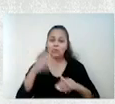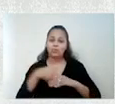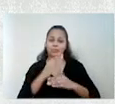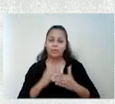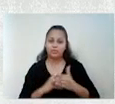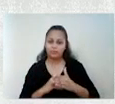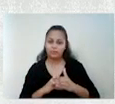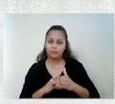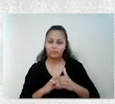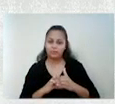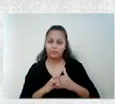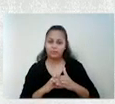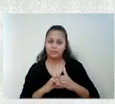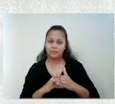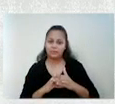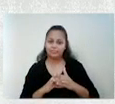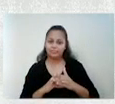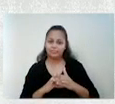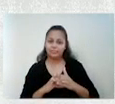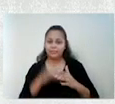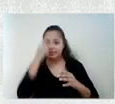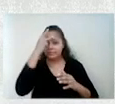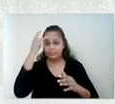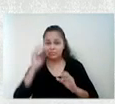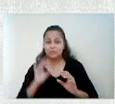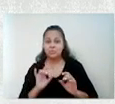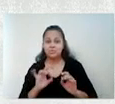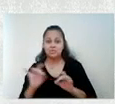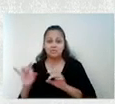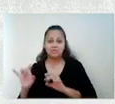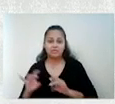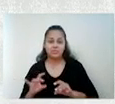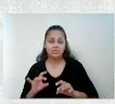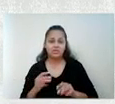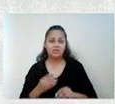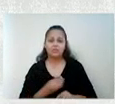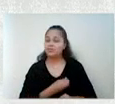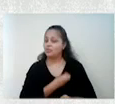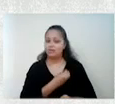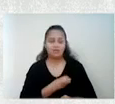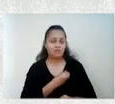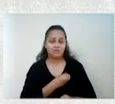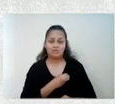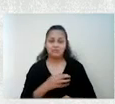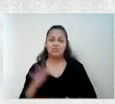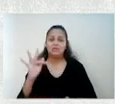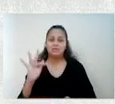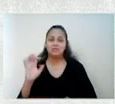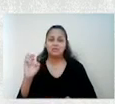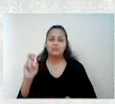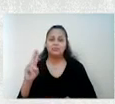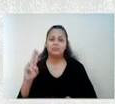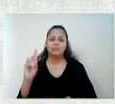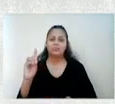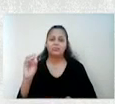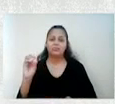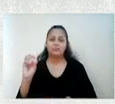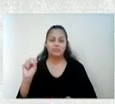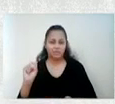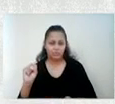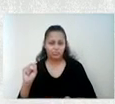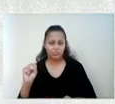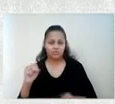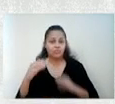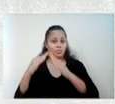Né? Os comerciantes, em número cada vez maior, não viviam nos feudos. Eles abrigavam-se em